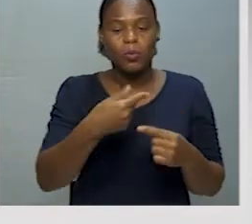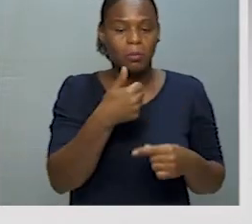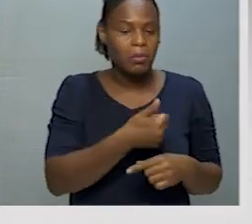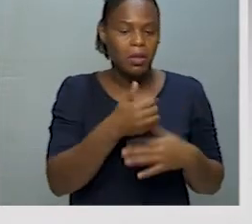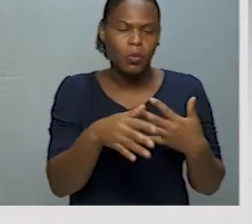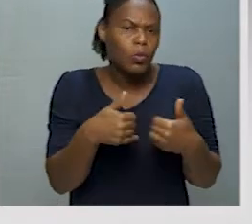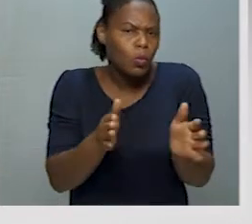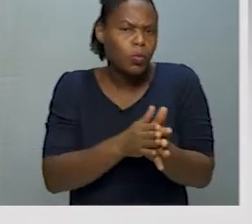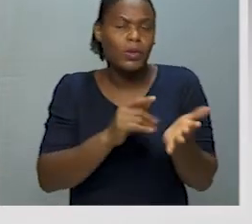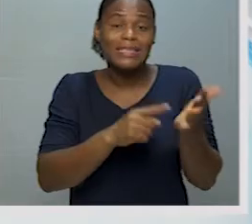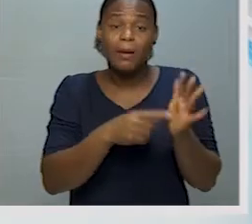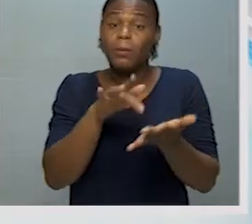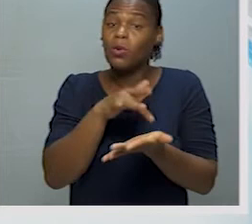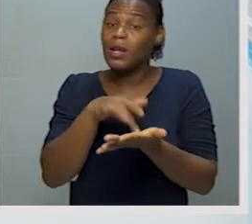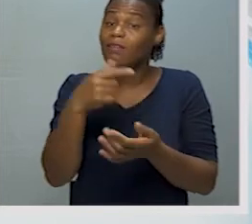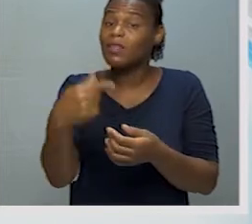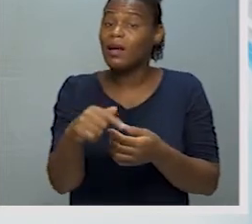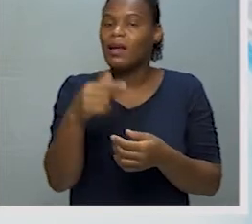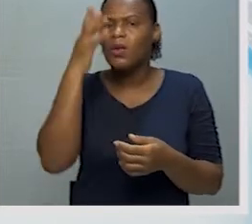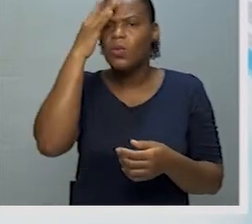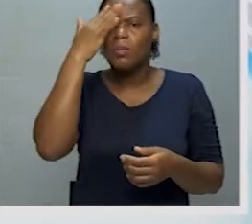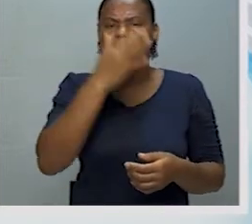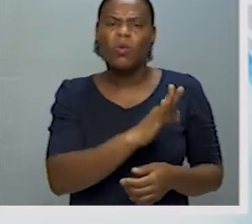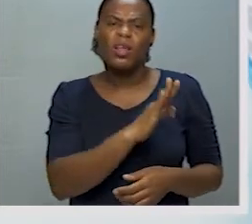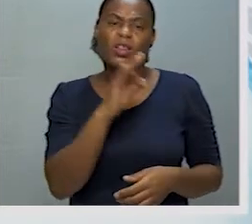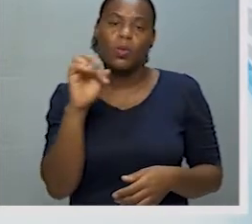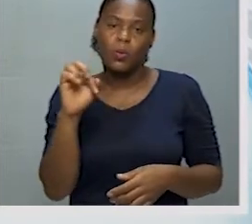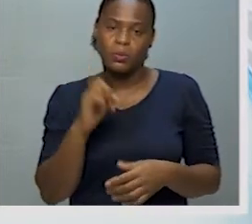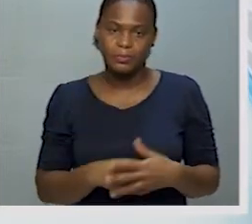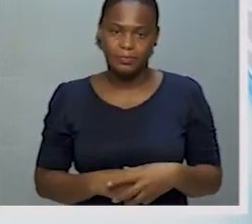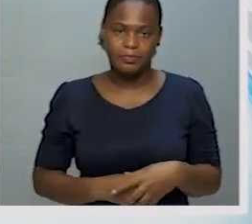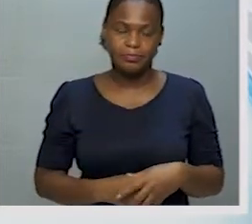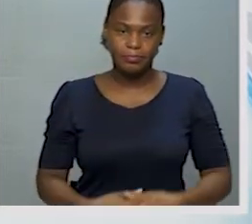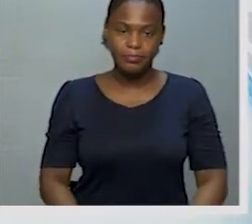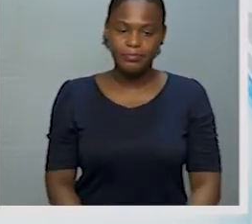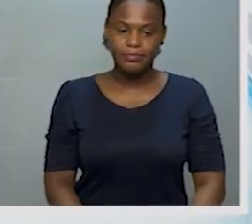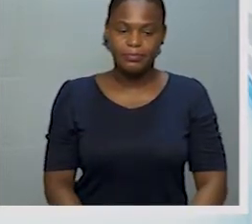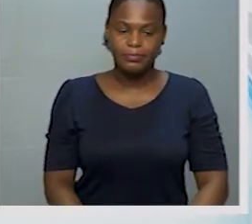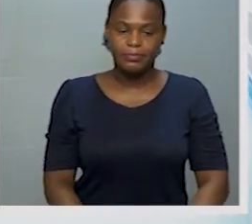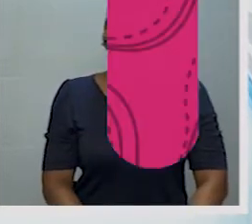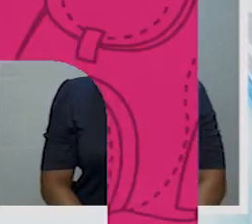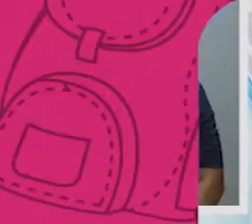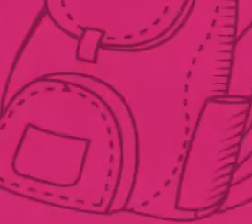os outros exemplos que estão no livro, na página 48.